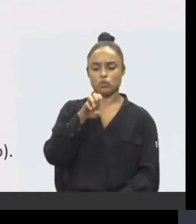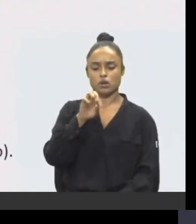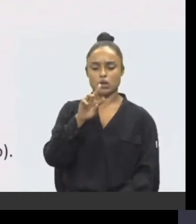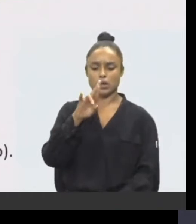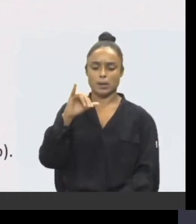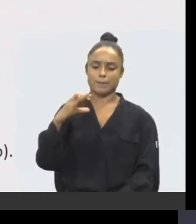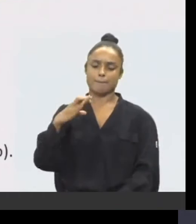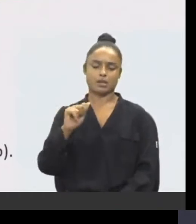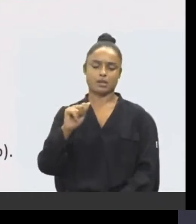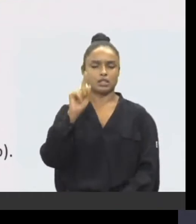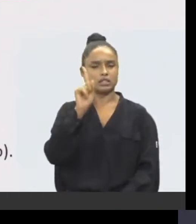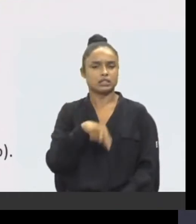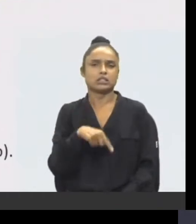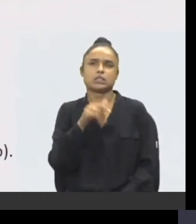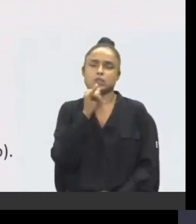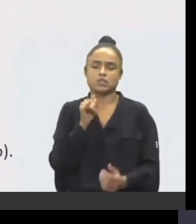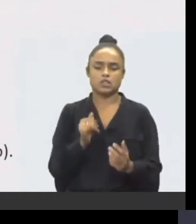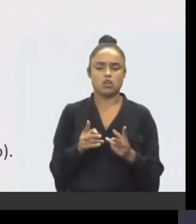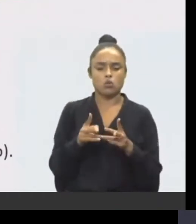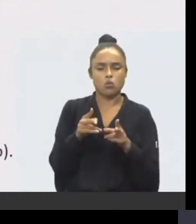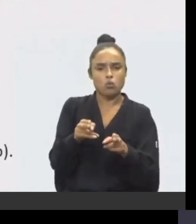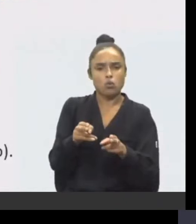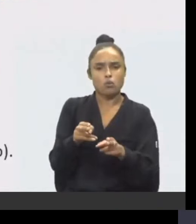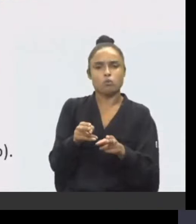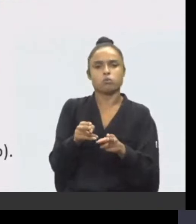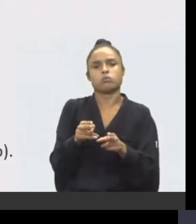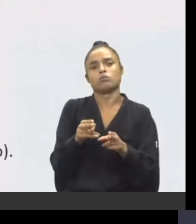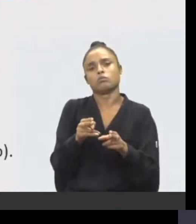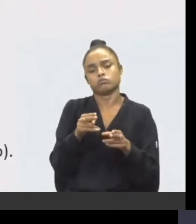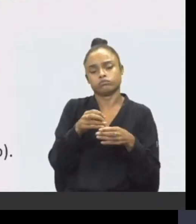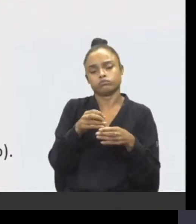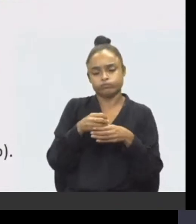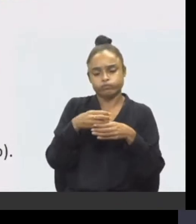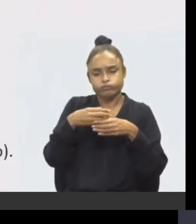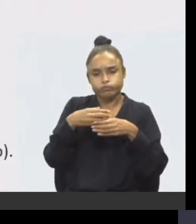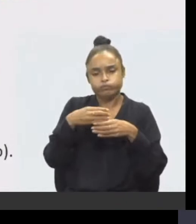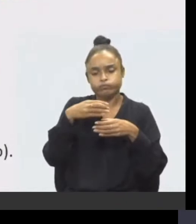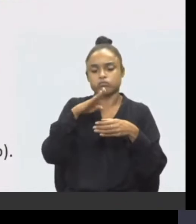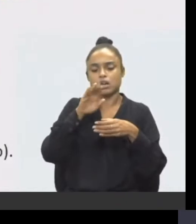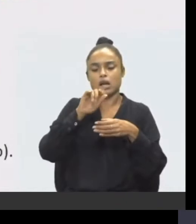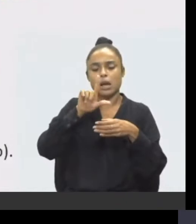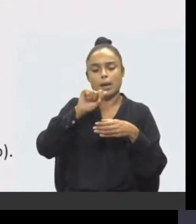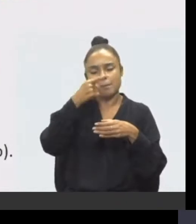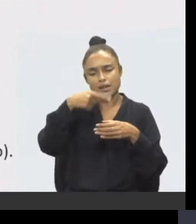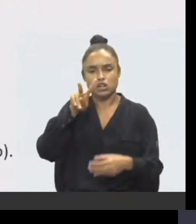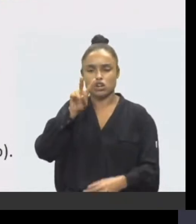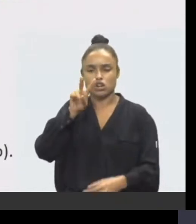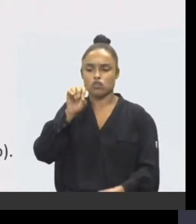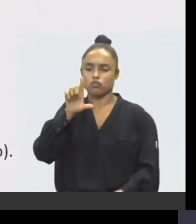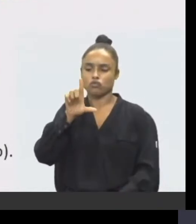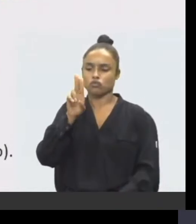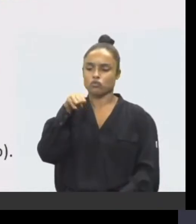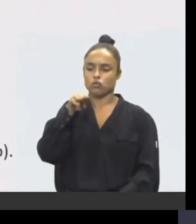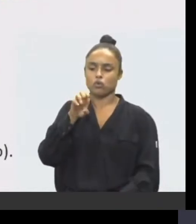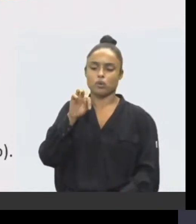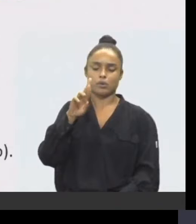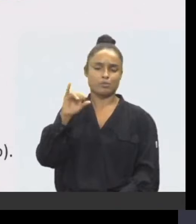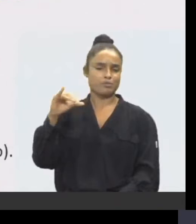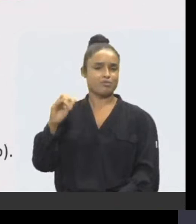vidraria volumétrica como um balão volumétrico. Ele pode ser feito esse preparo em um becker. Entretanto, nós não podemos colocar uma